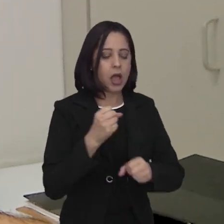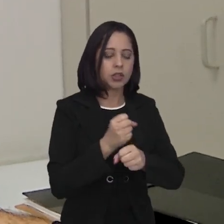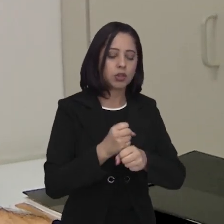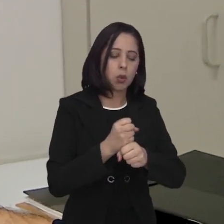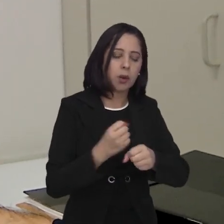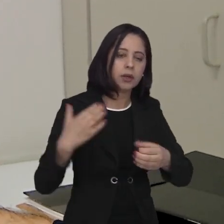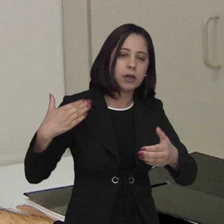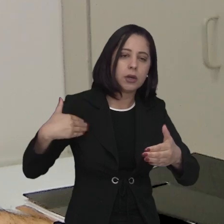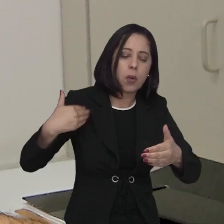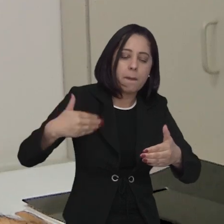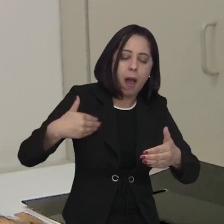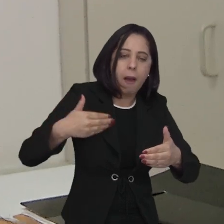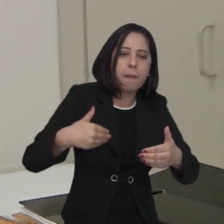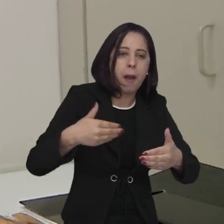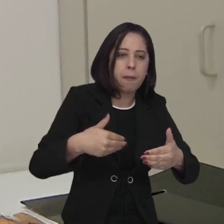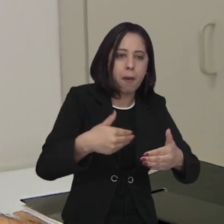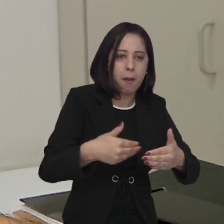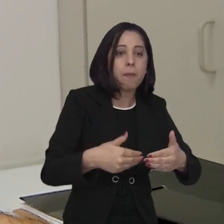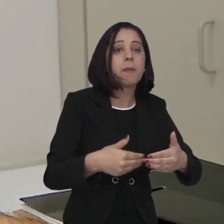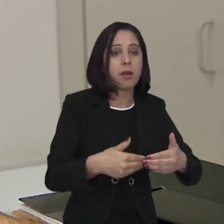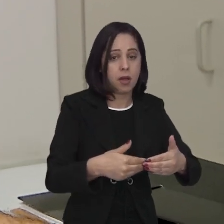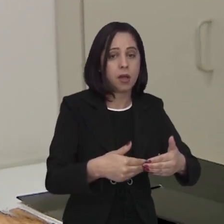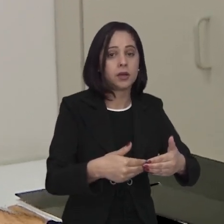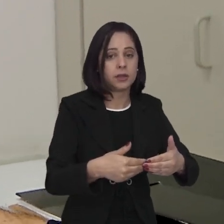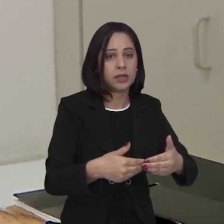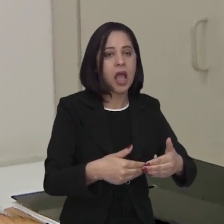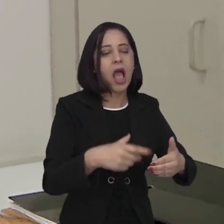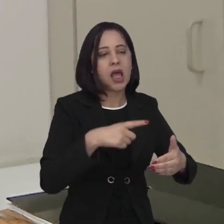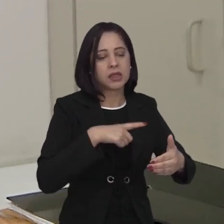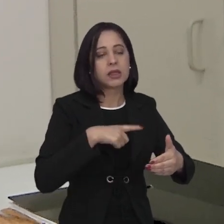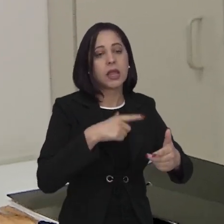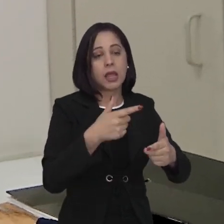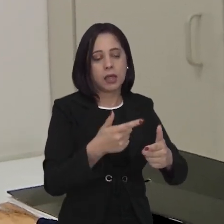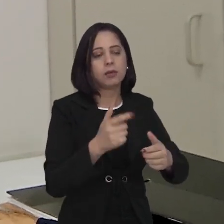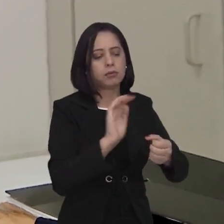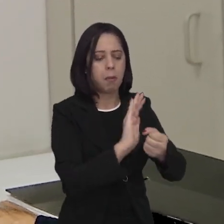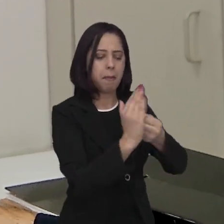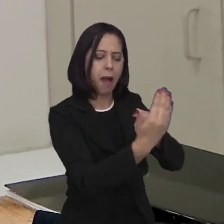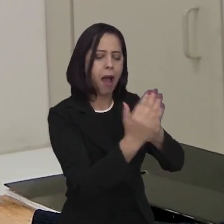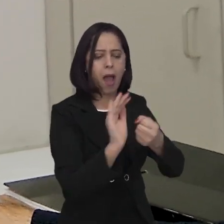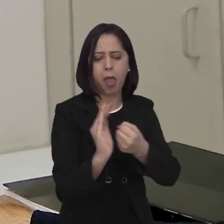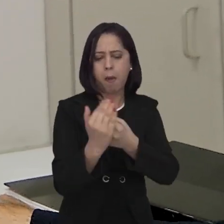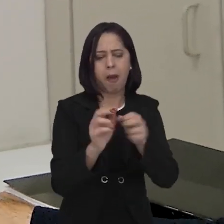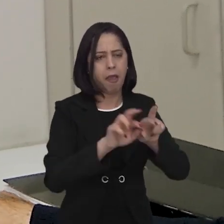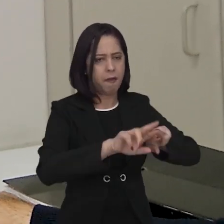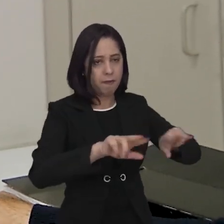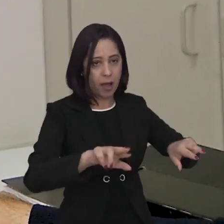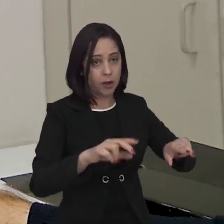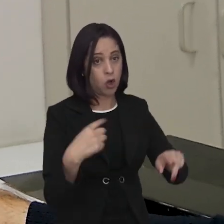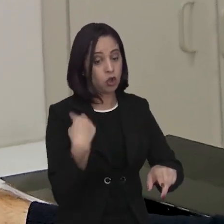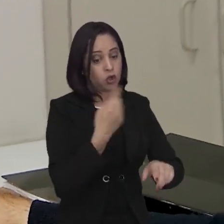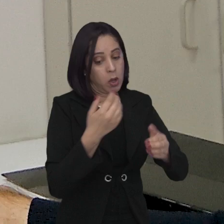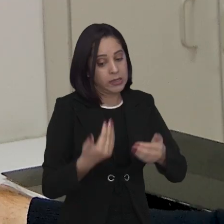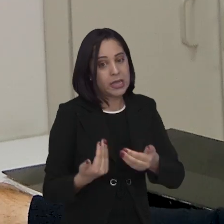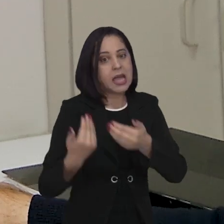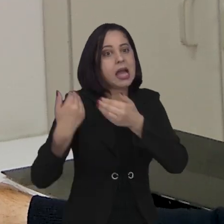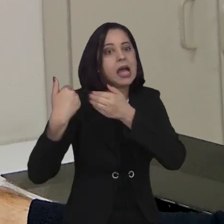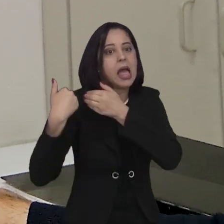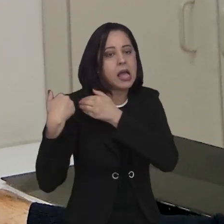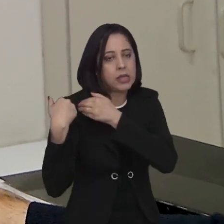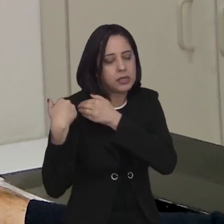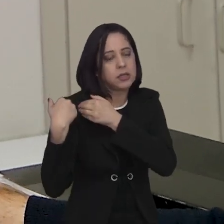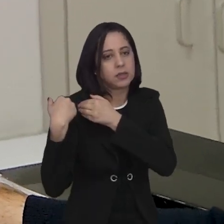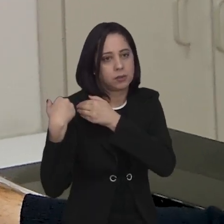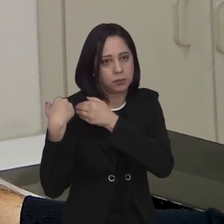anos, como qualquer outra cidade, né, que vai tendo essa questão do urbanismo, a gente tem a responsabilidade de